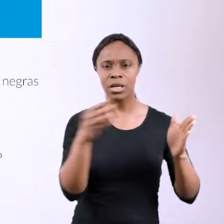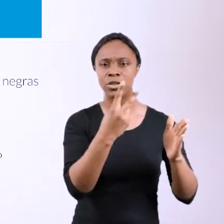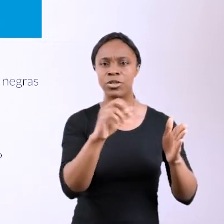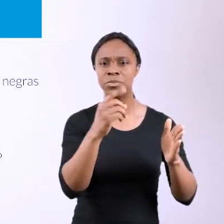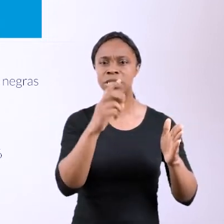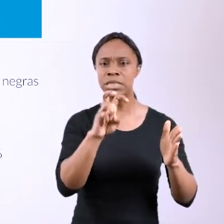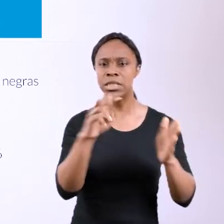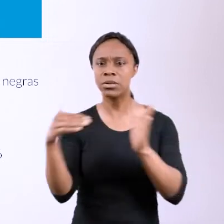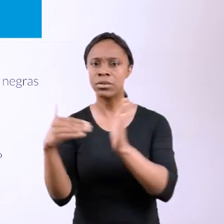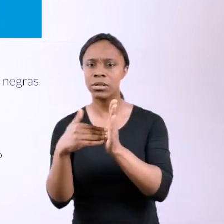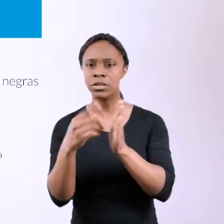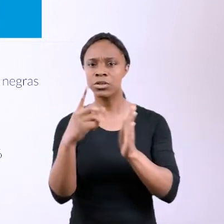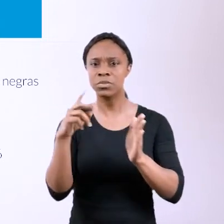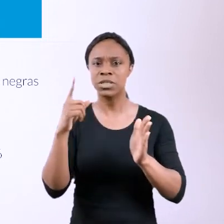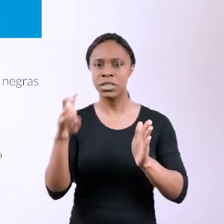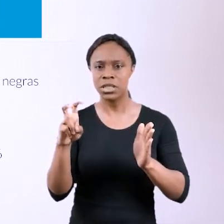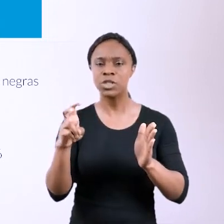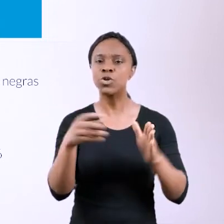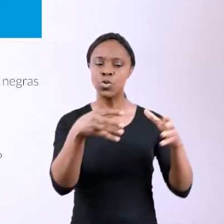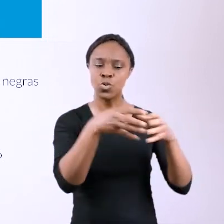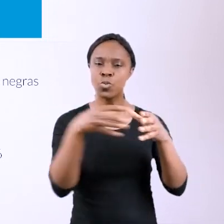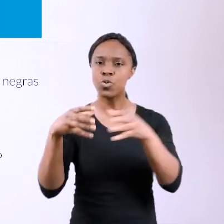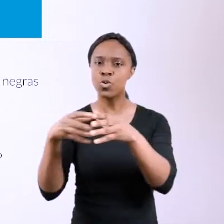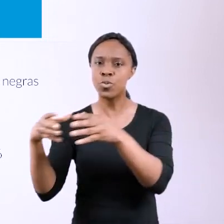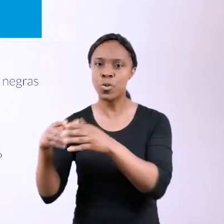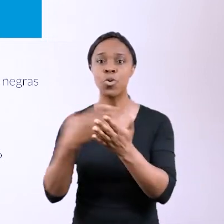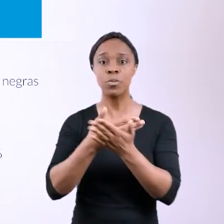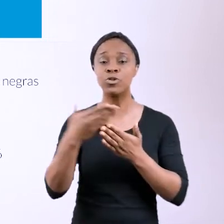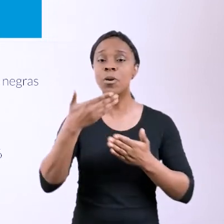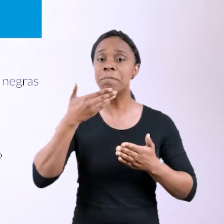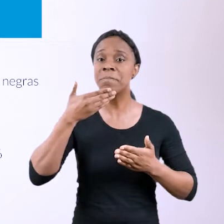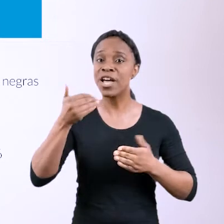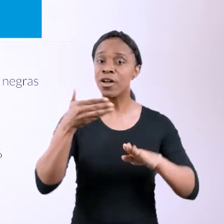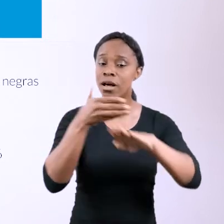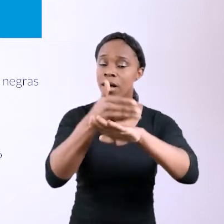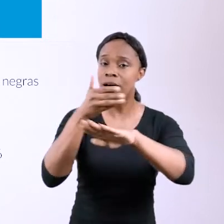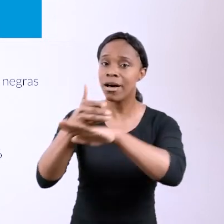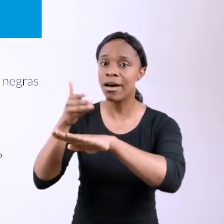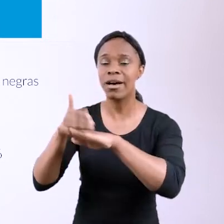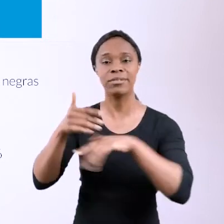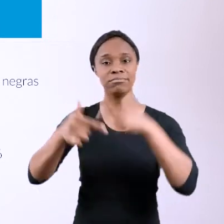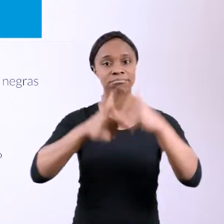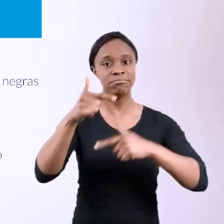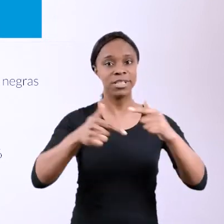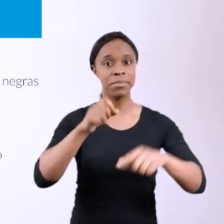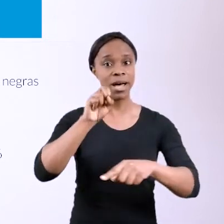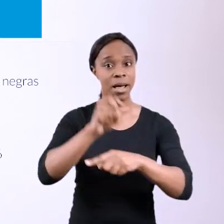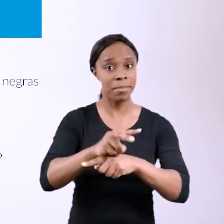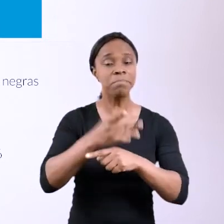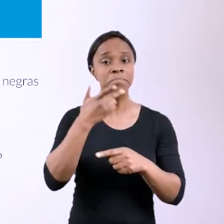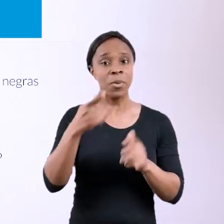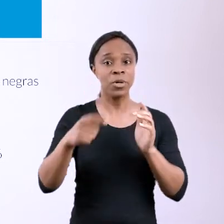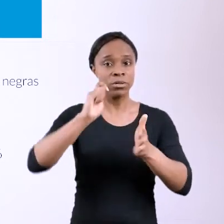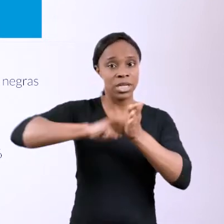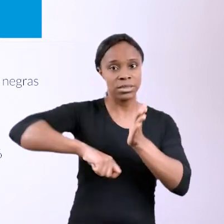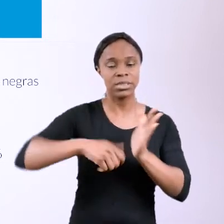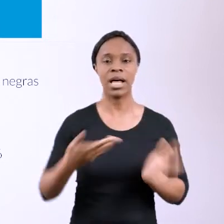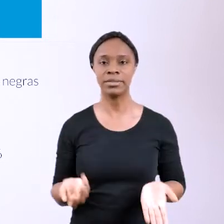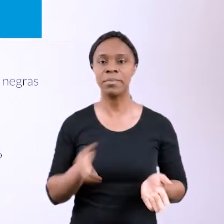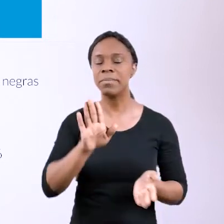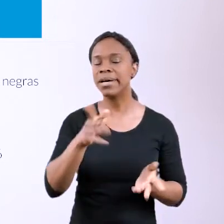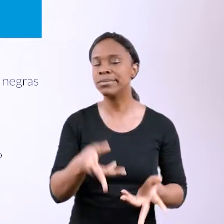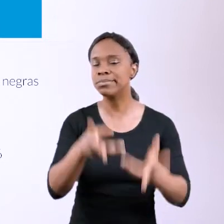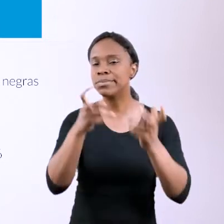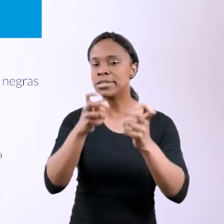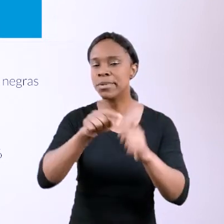2015 há uma melhora para todos os grupos em termos de acesso a postos de trabalho formais. Mesmo nesse cenário, conseguimos